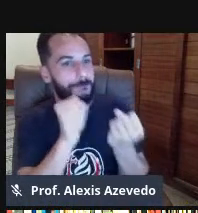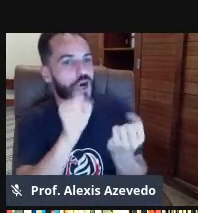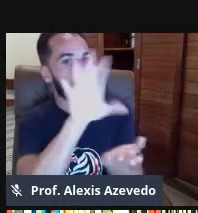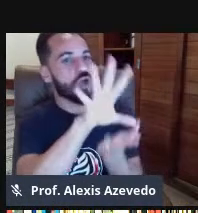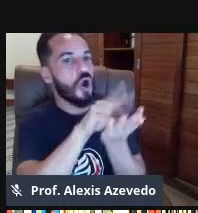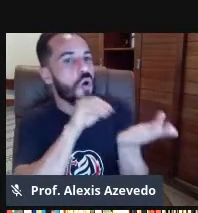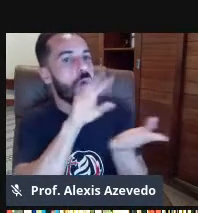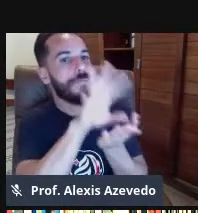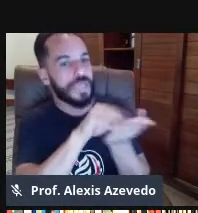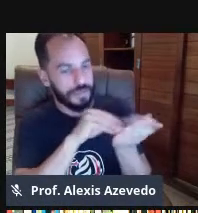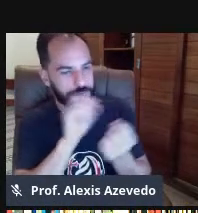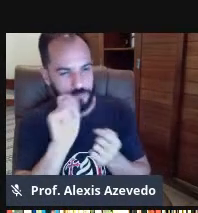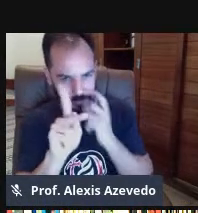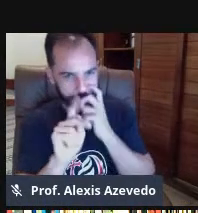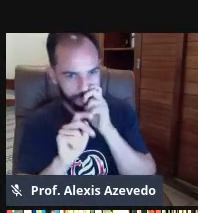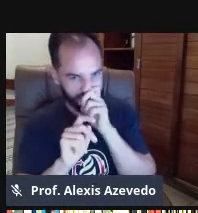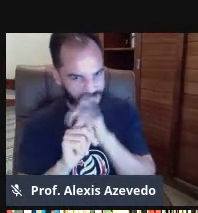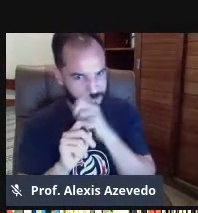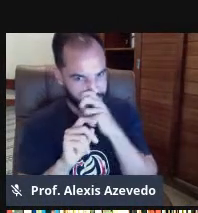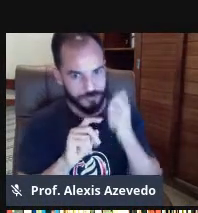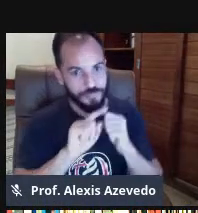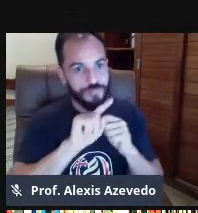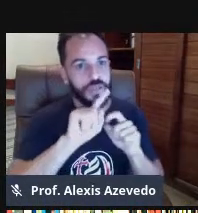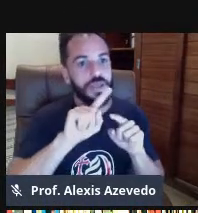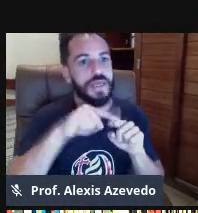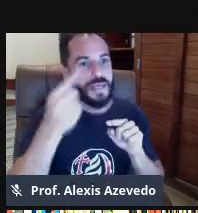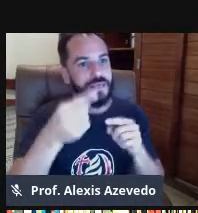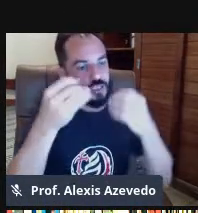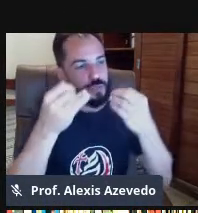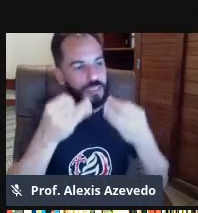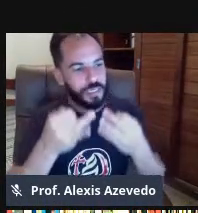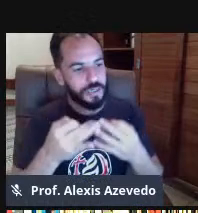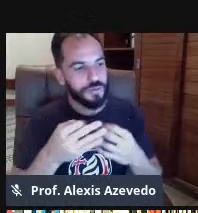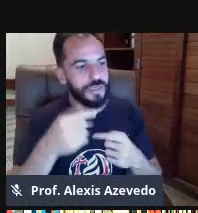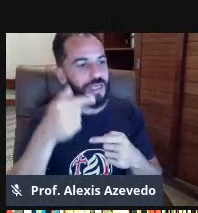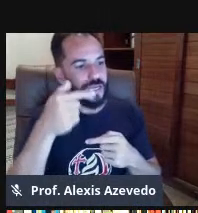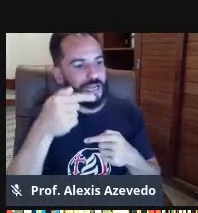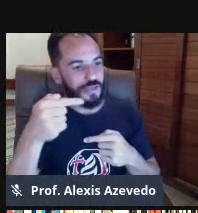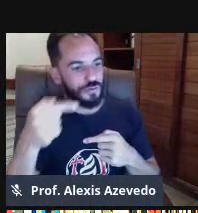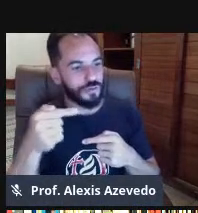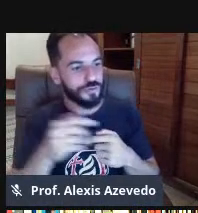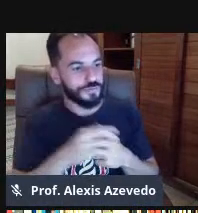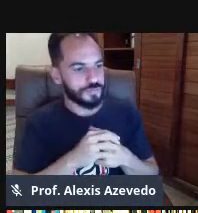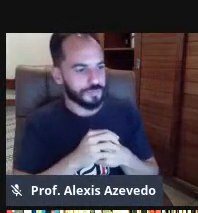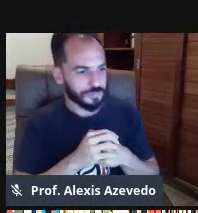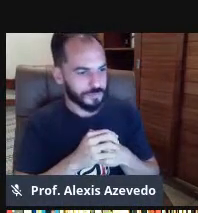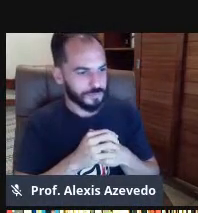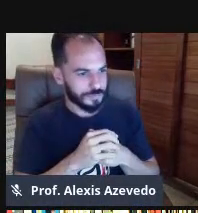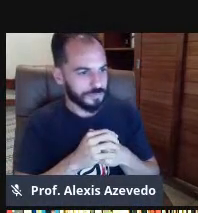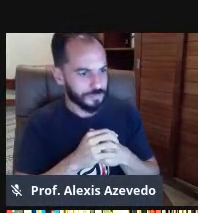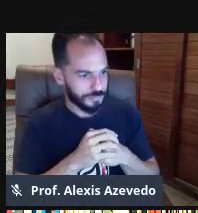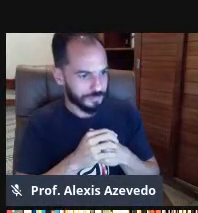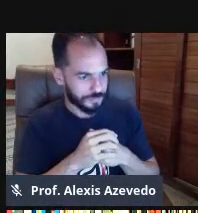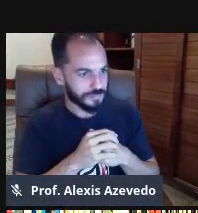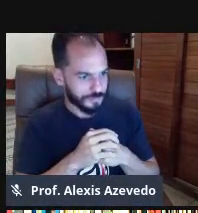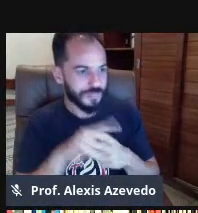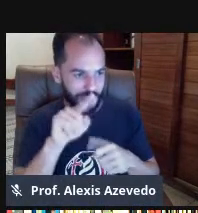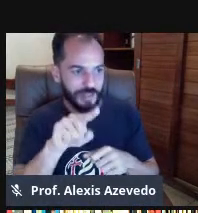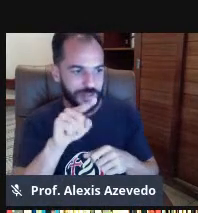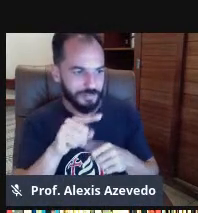aqui escolhe 4 ateliês de introdução, né? Sendo 2 no